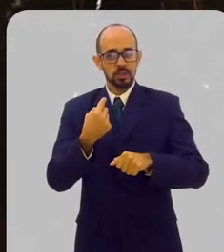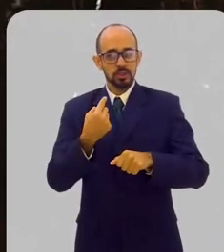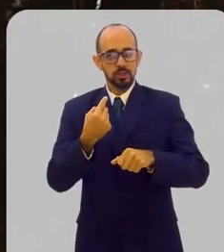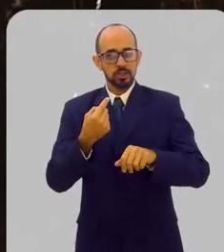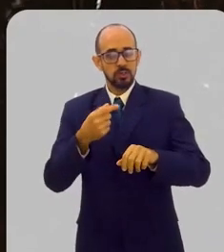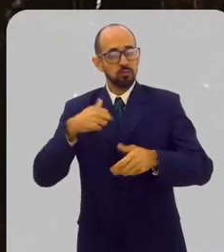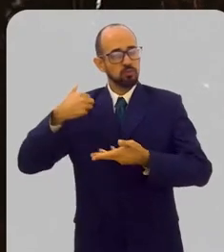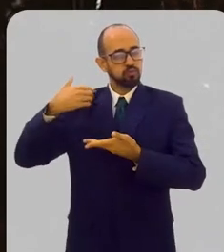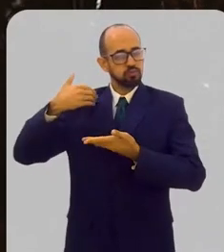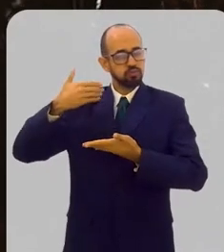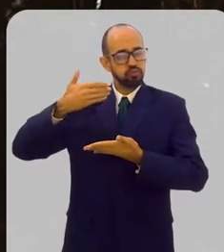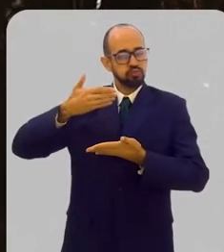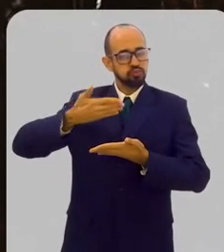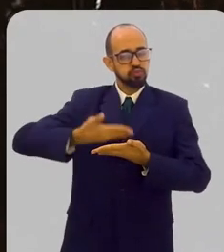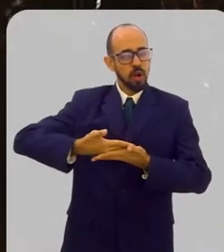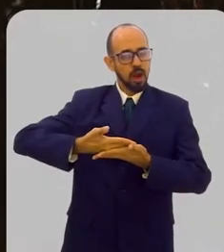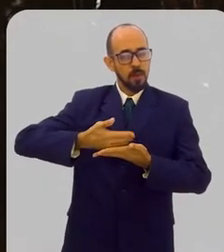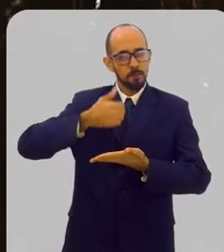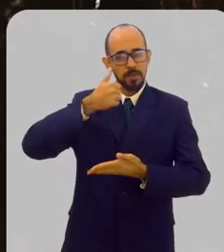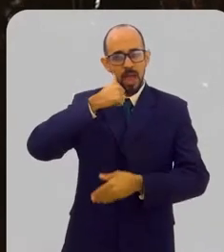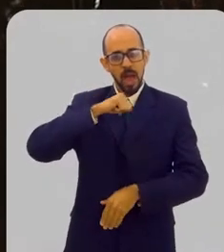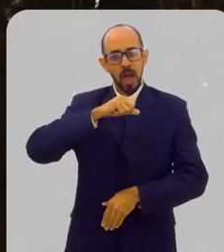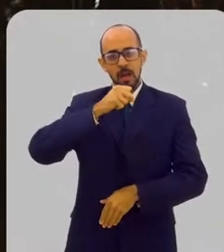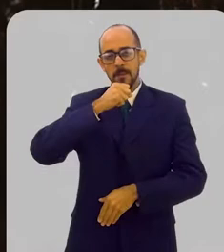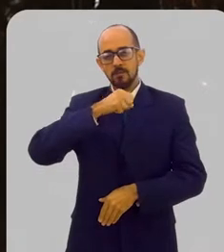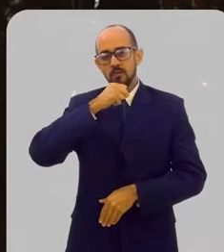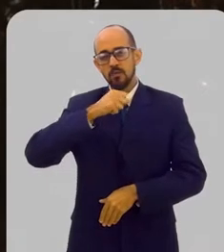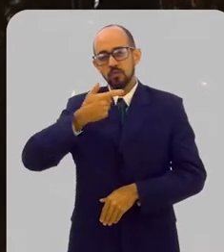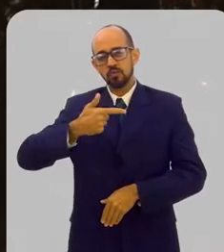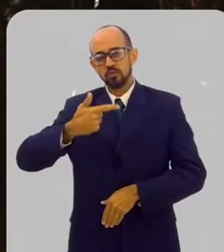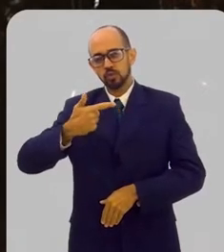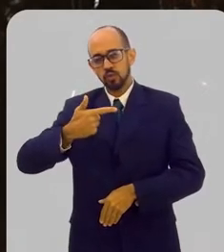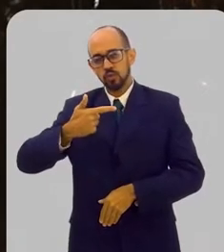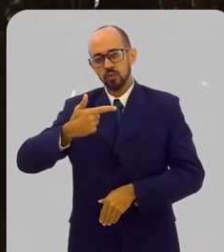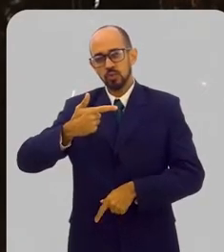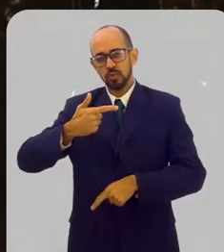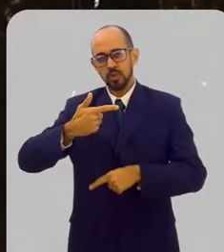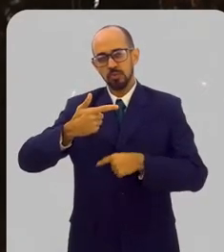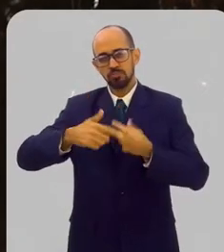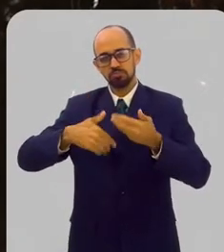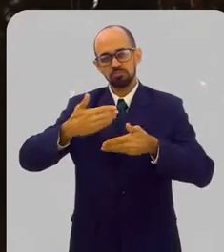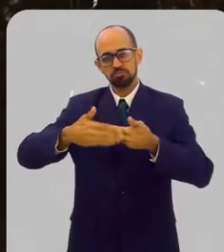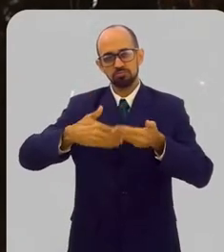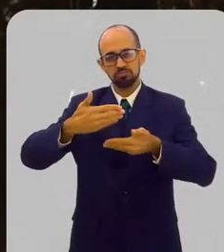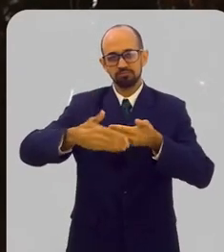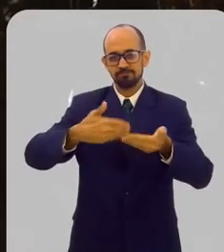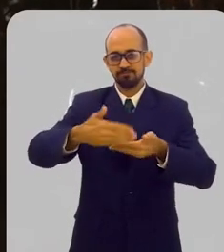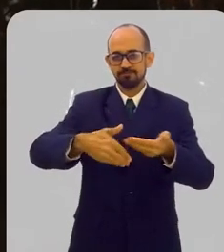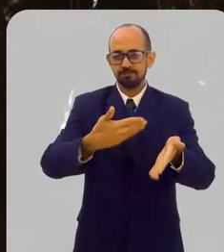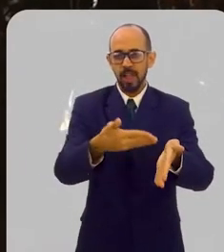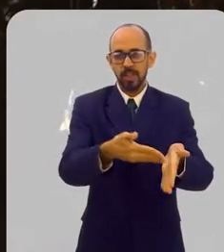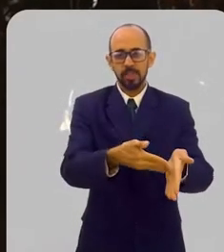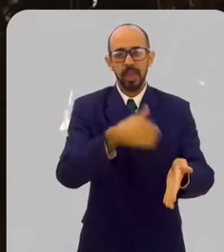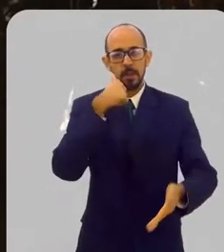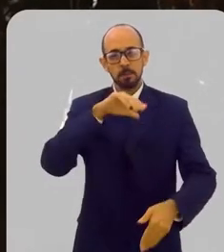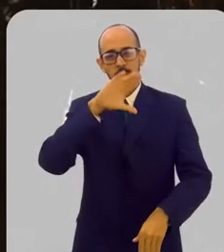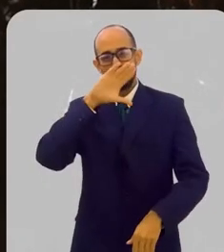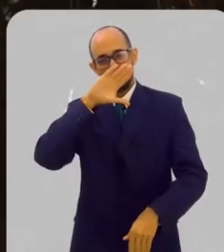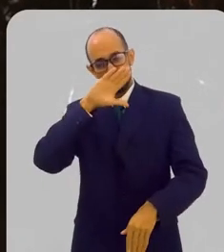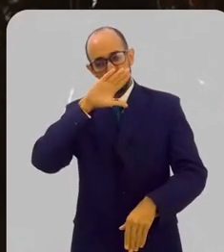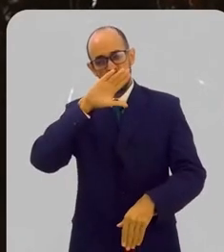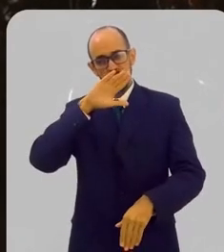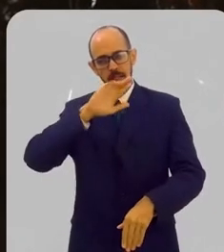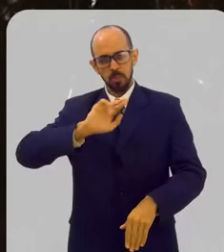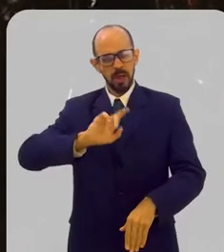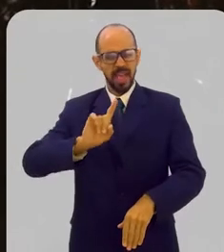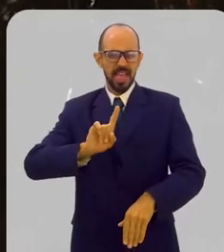da minha tataravó, bisavó, vó, mãe. Não